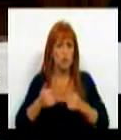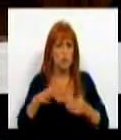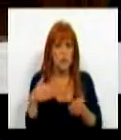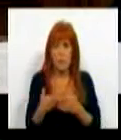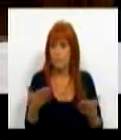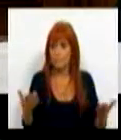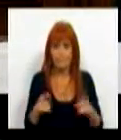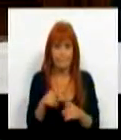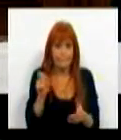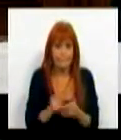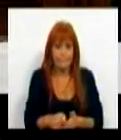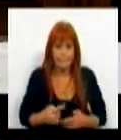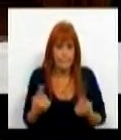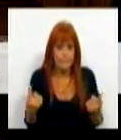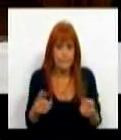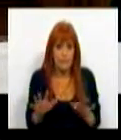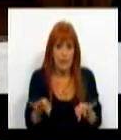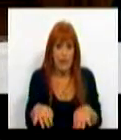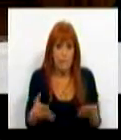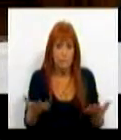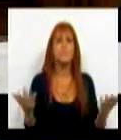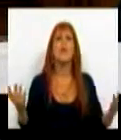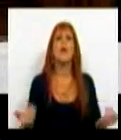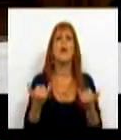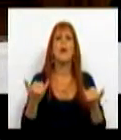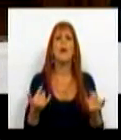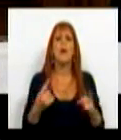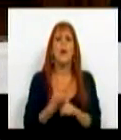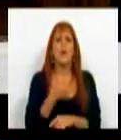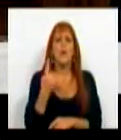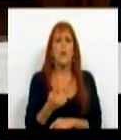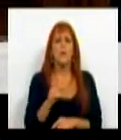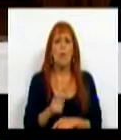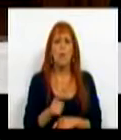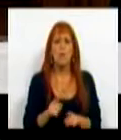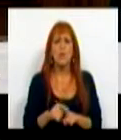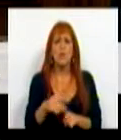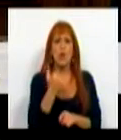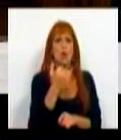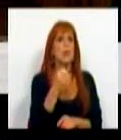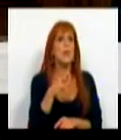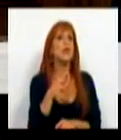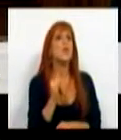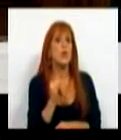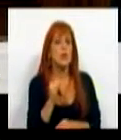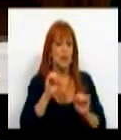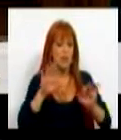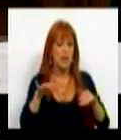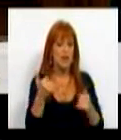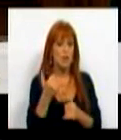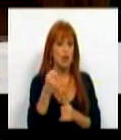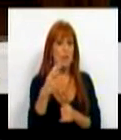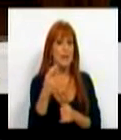a que chegasse a um ponto final. Agora, uma coisa é 2012. No início